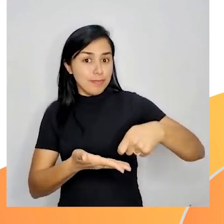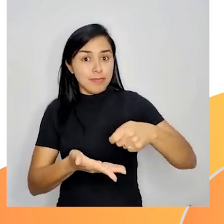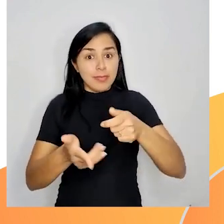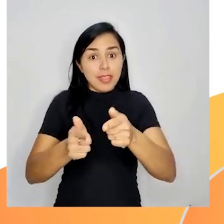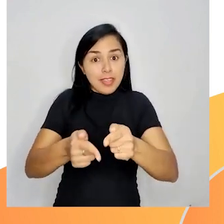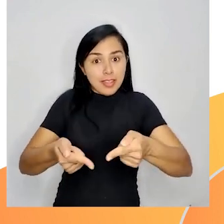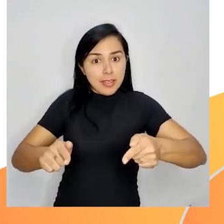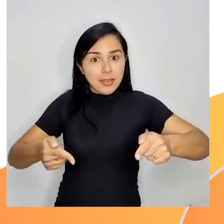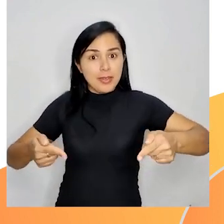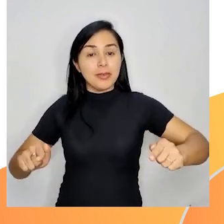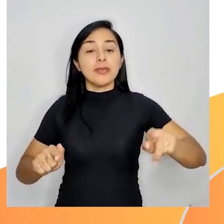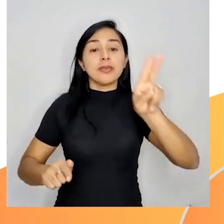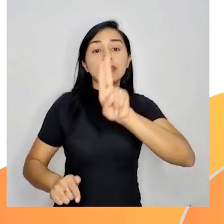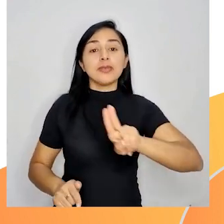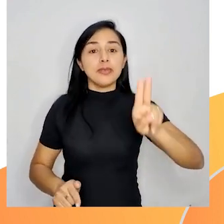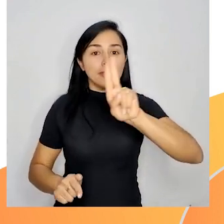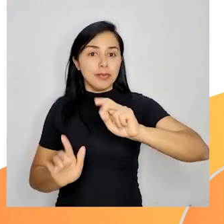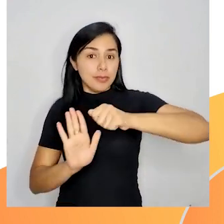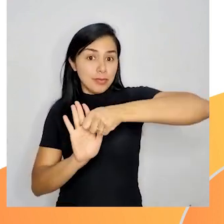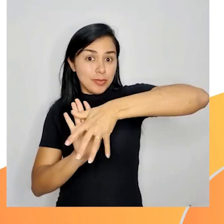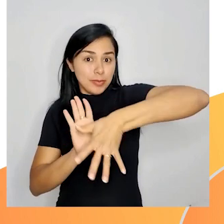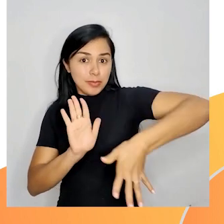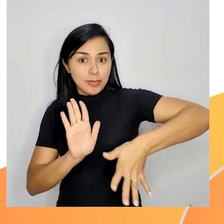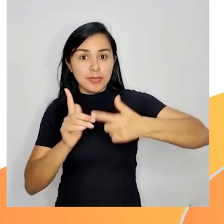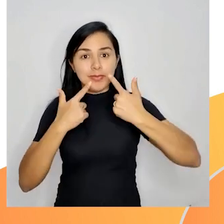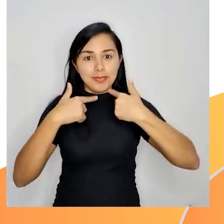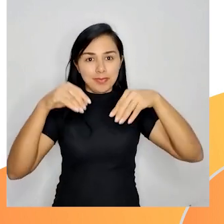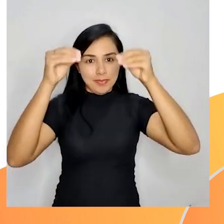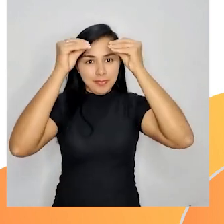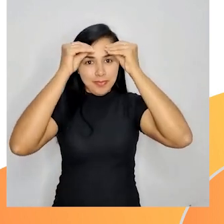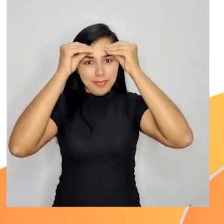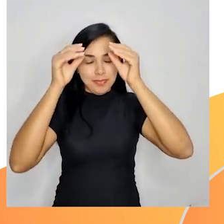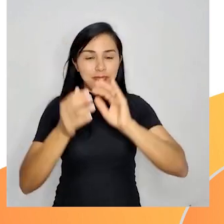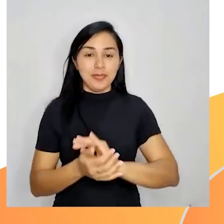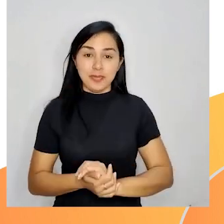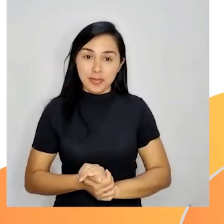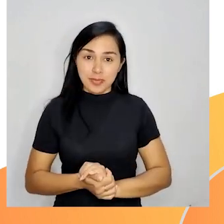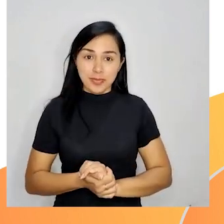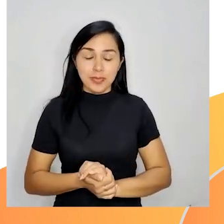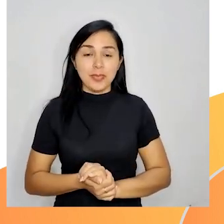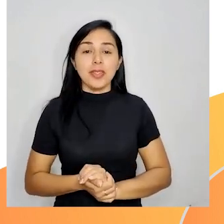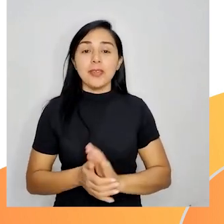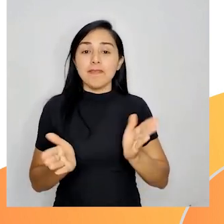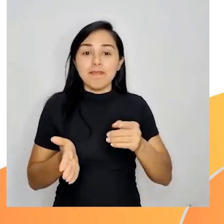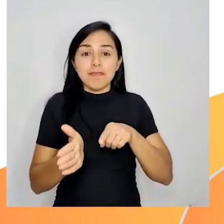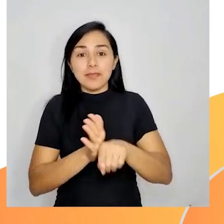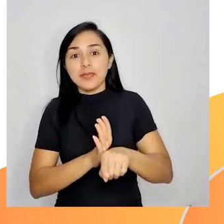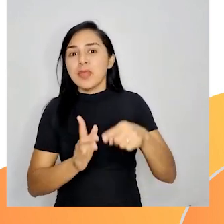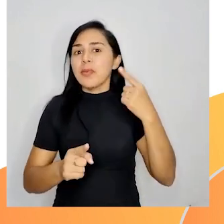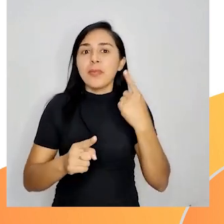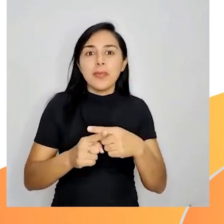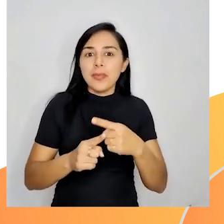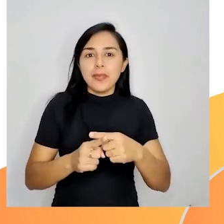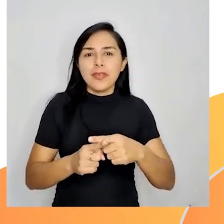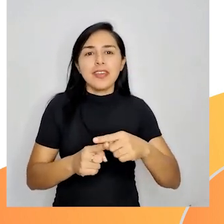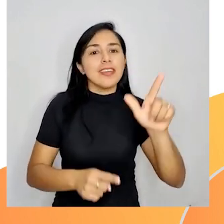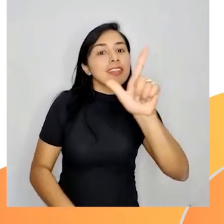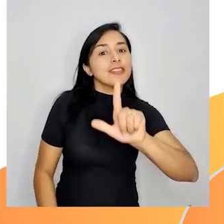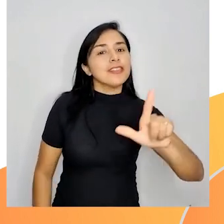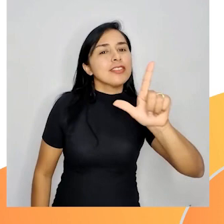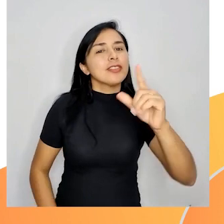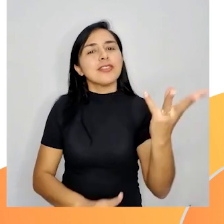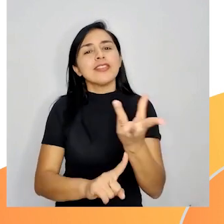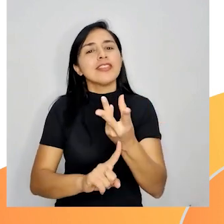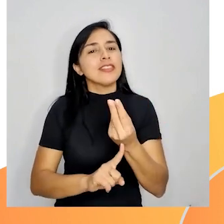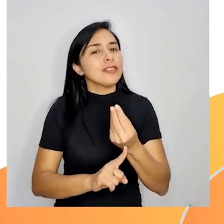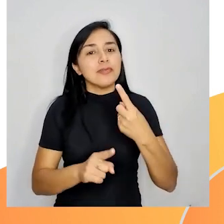que vai utilizar as figuras de linguagem. Portanto, por que a literatura ela é uma